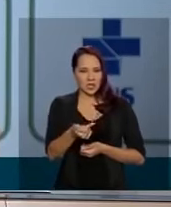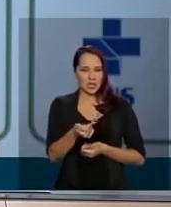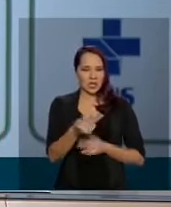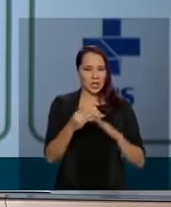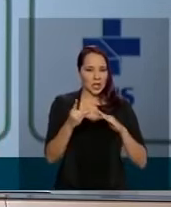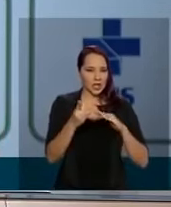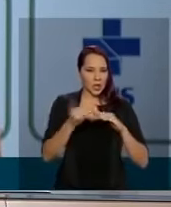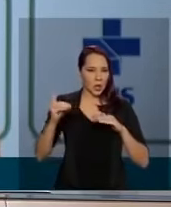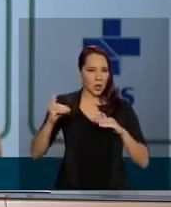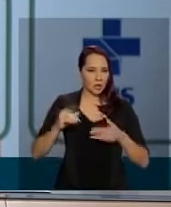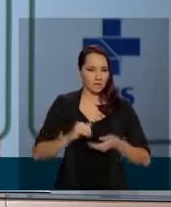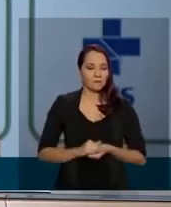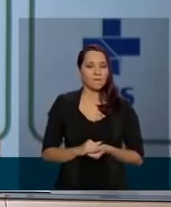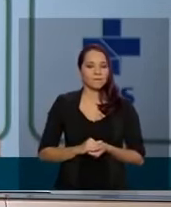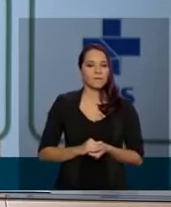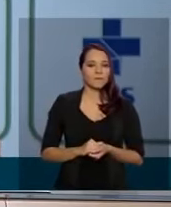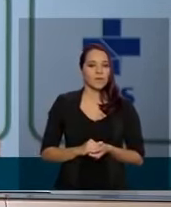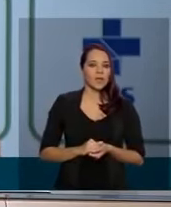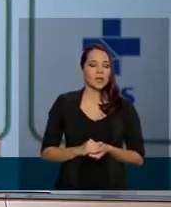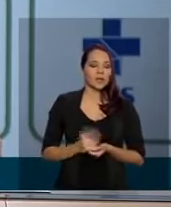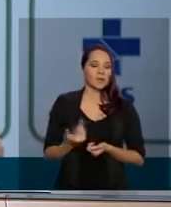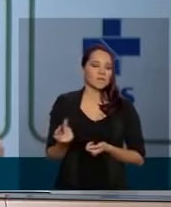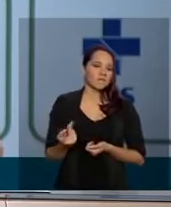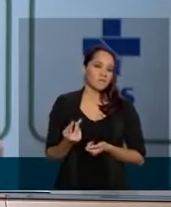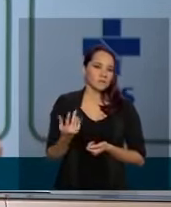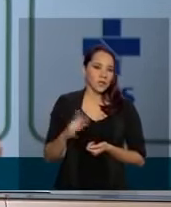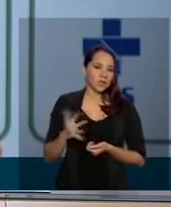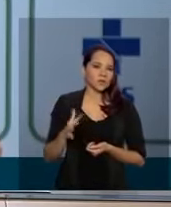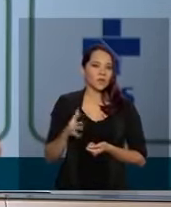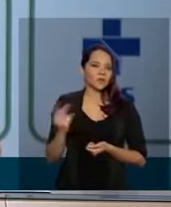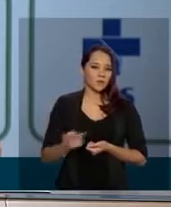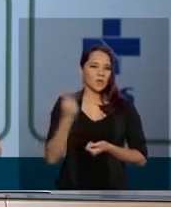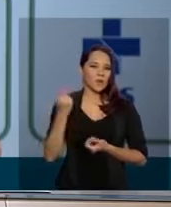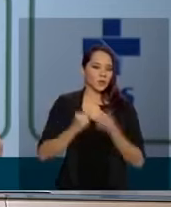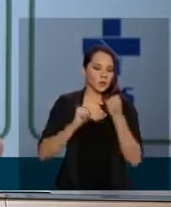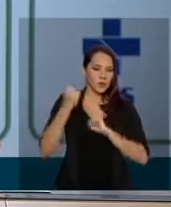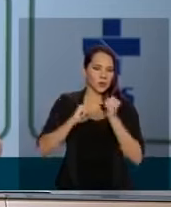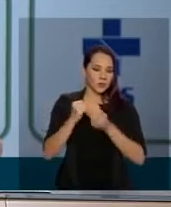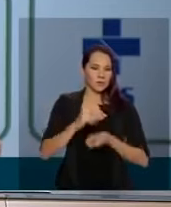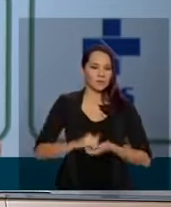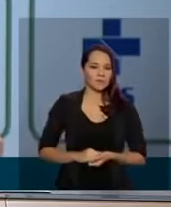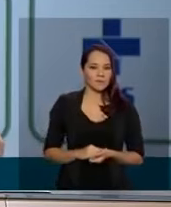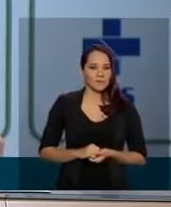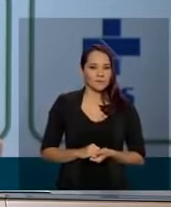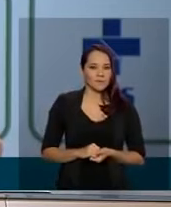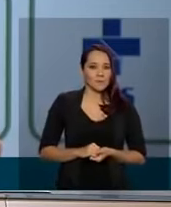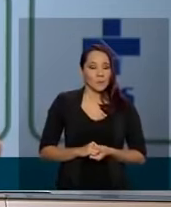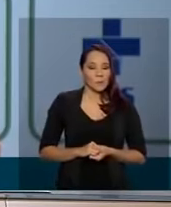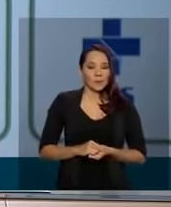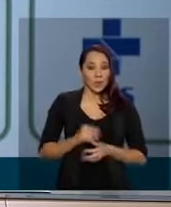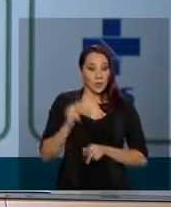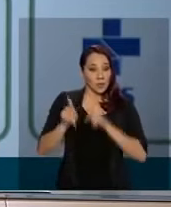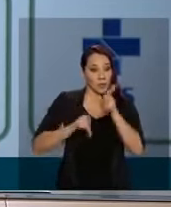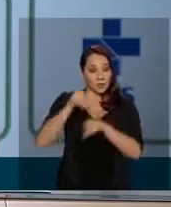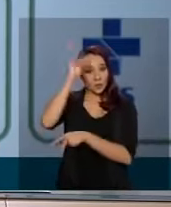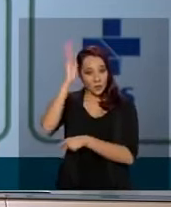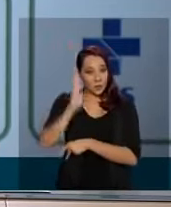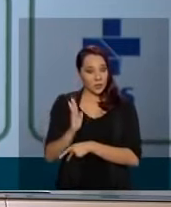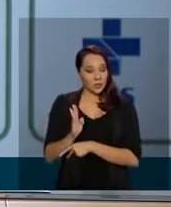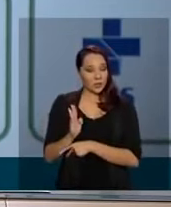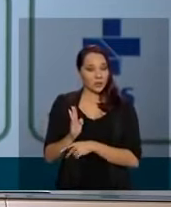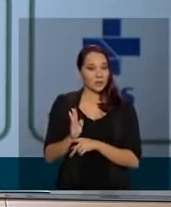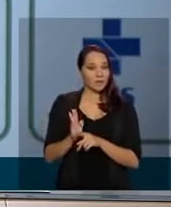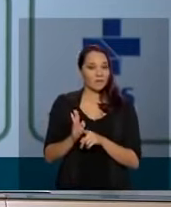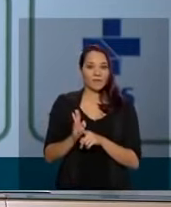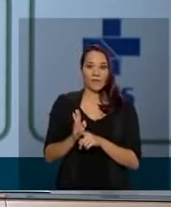dose. Né? Basicamente um custo de produção, que para a população brasileira